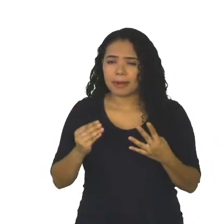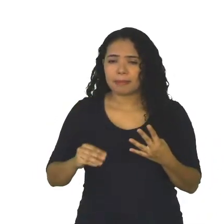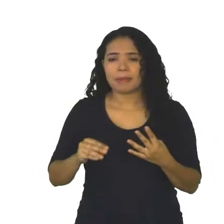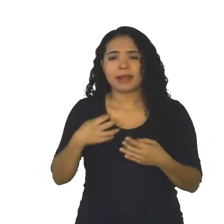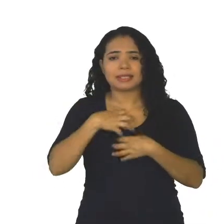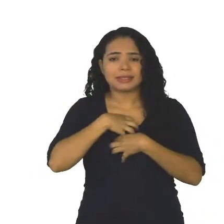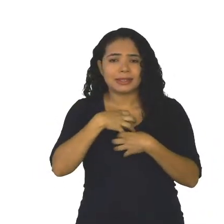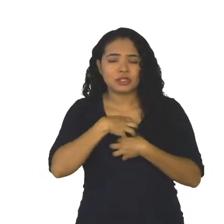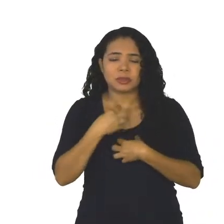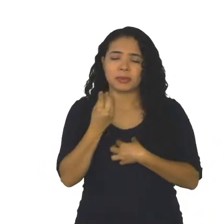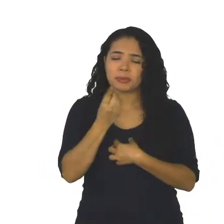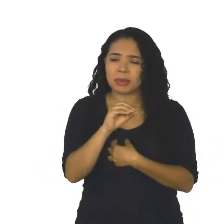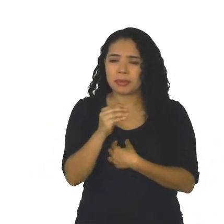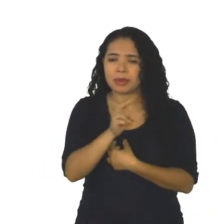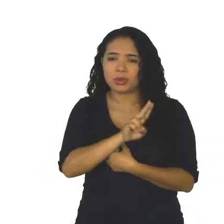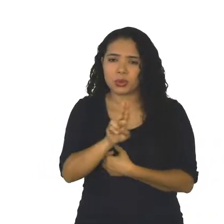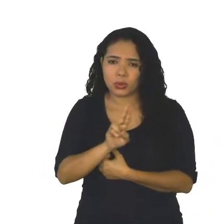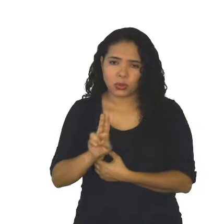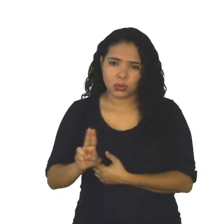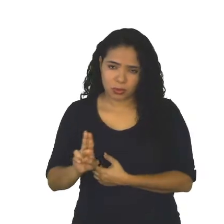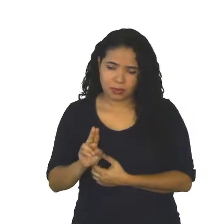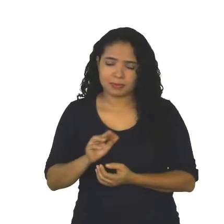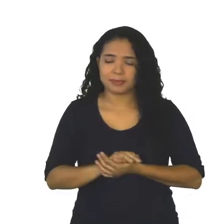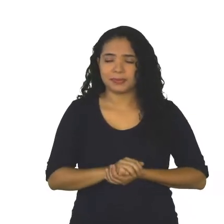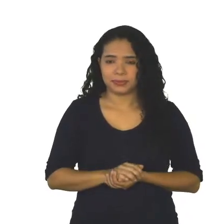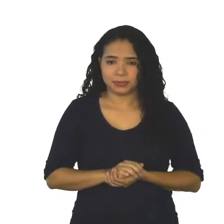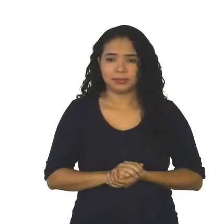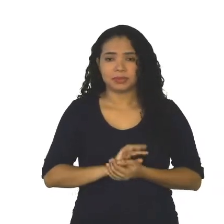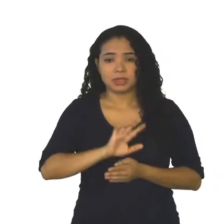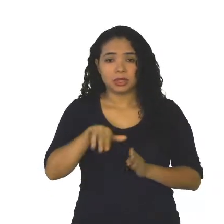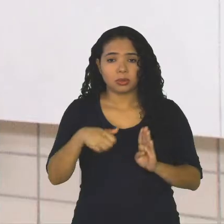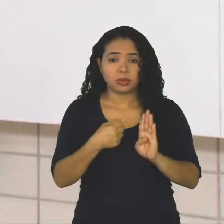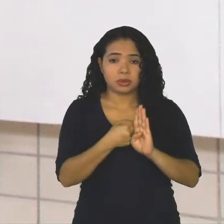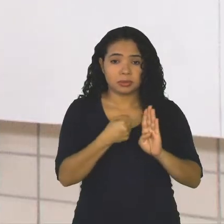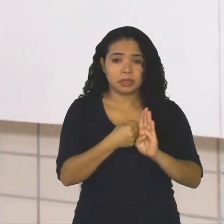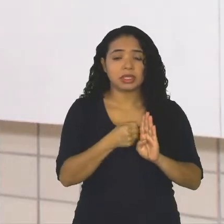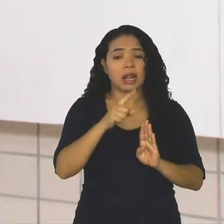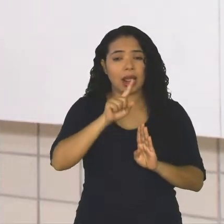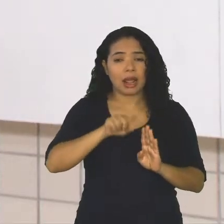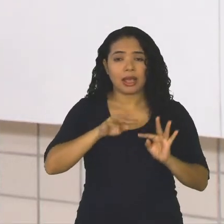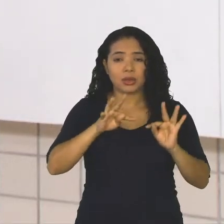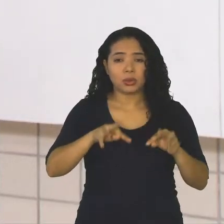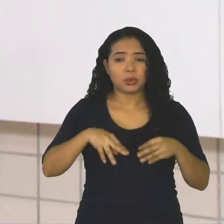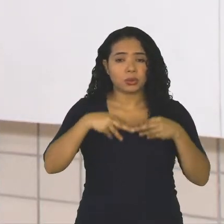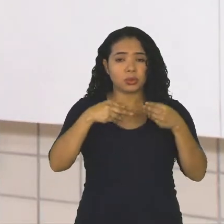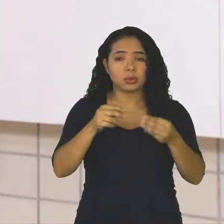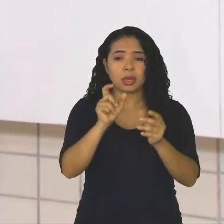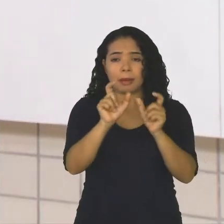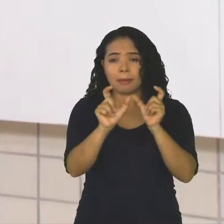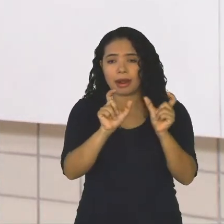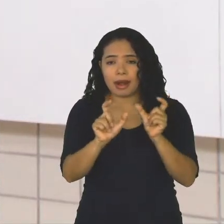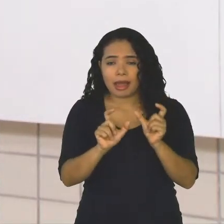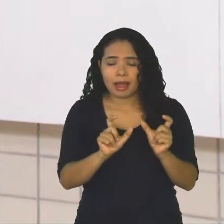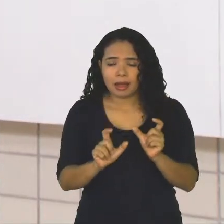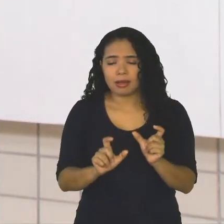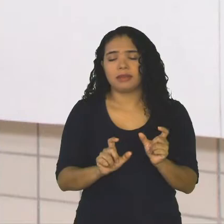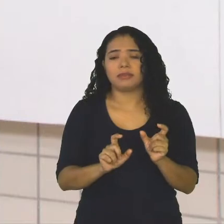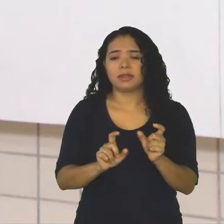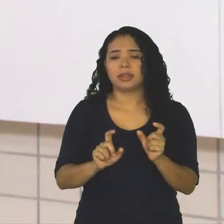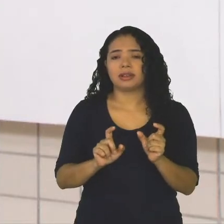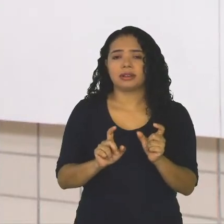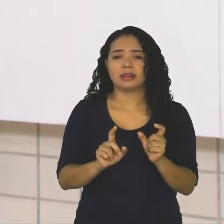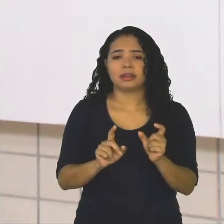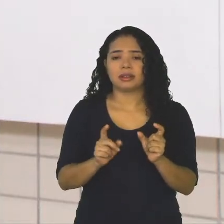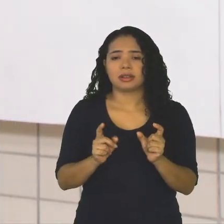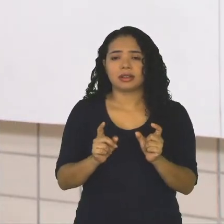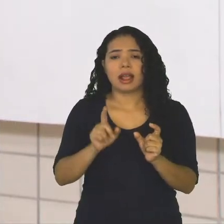sentimentos, tá? Então é isso, substantivo é toda palavra que denomina